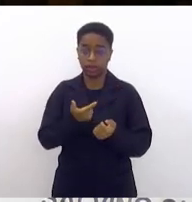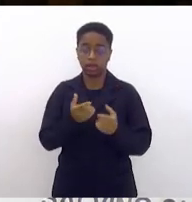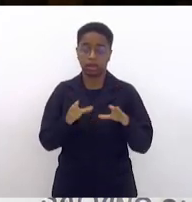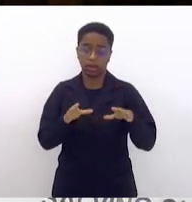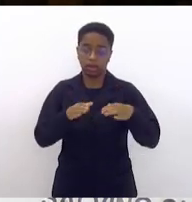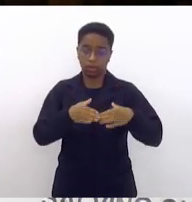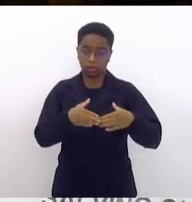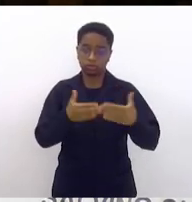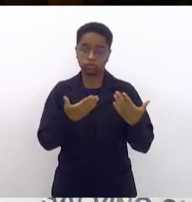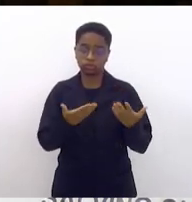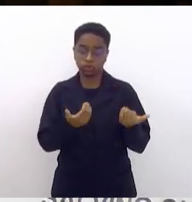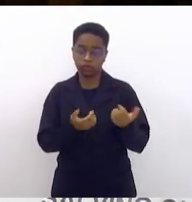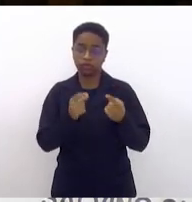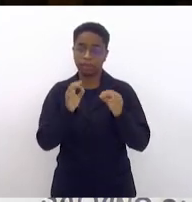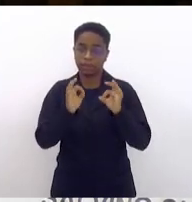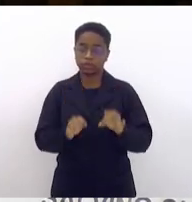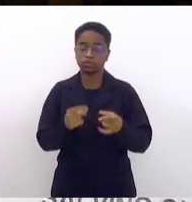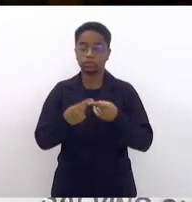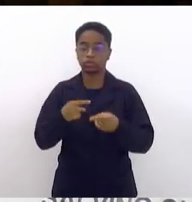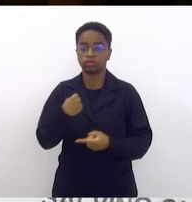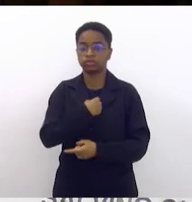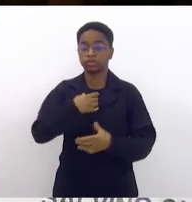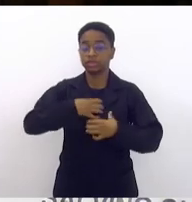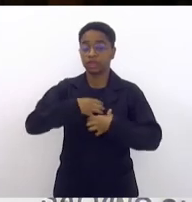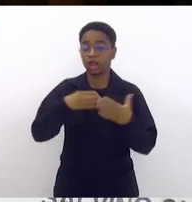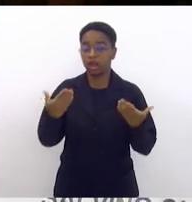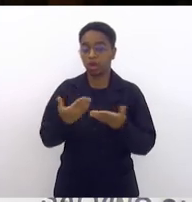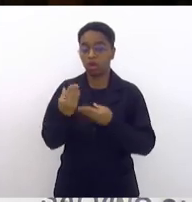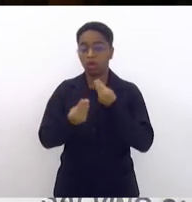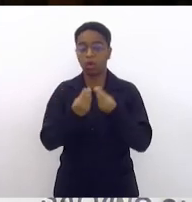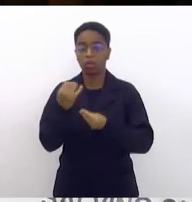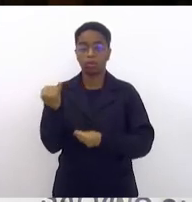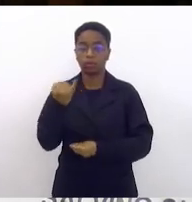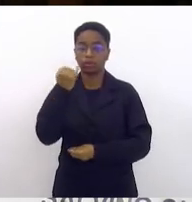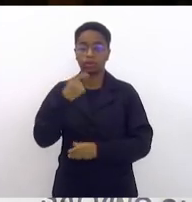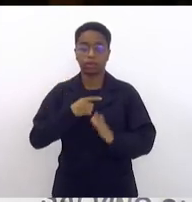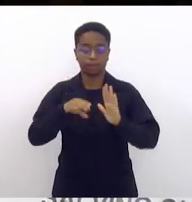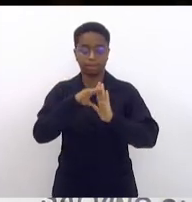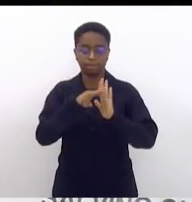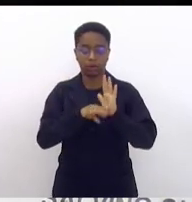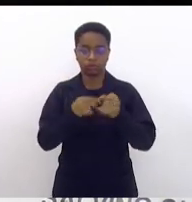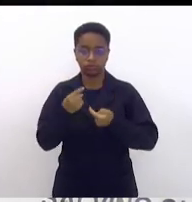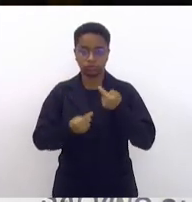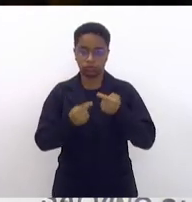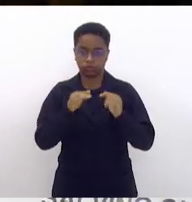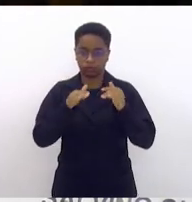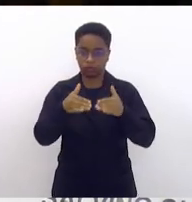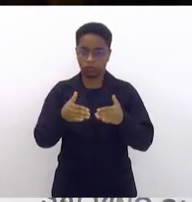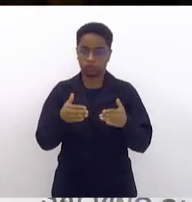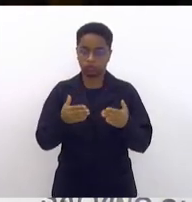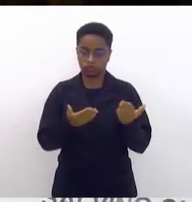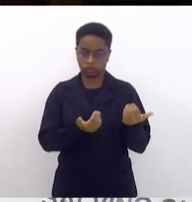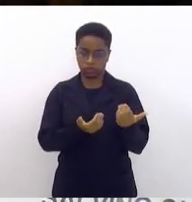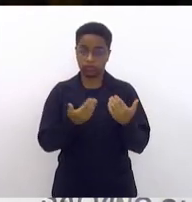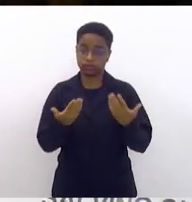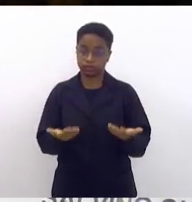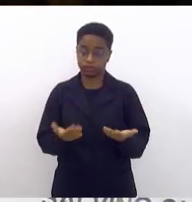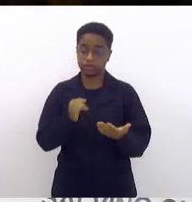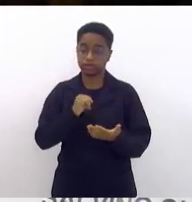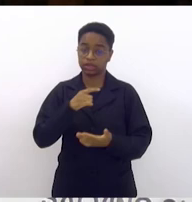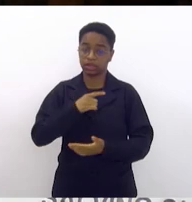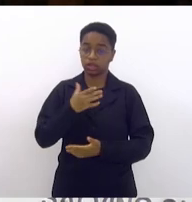porque nós estamos passando na pele a a importância de ter essas pautas paraa Nossa Juventude então tendo